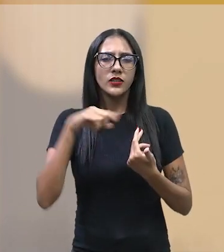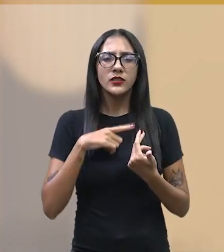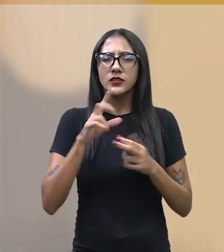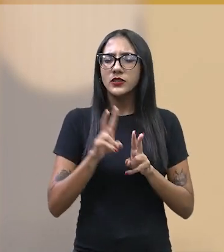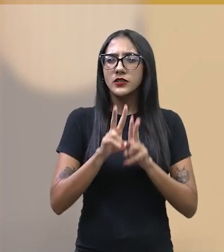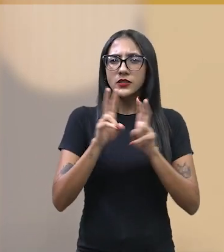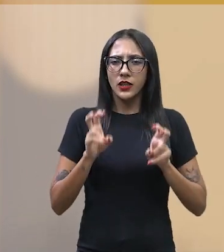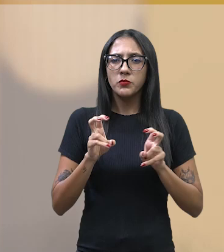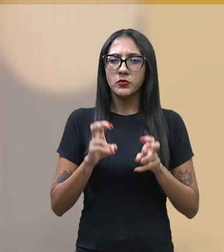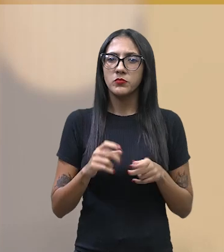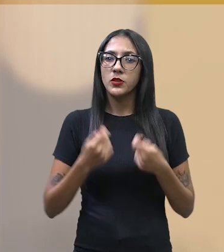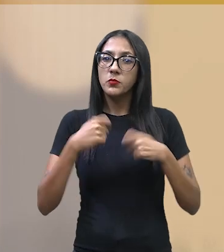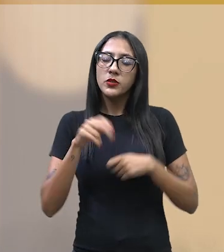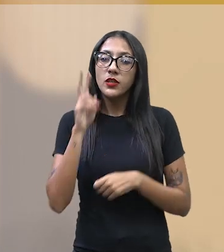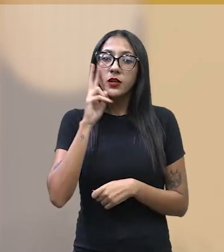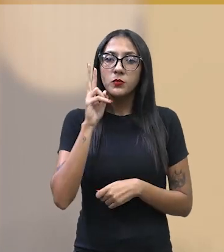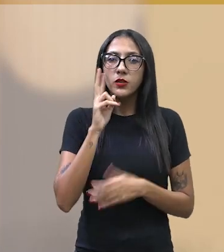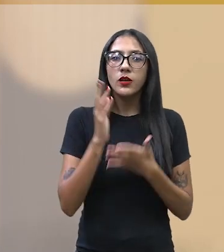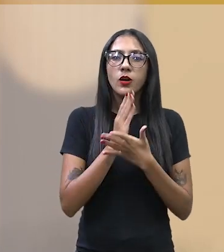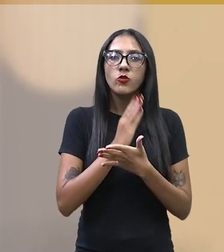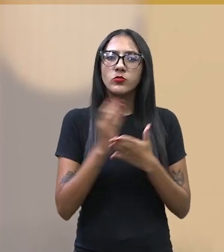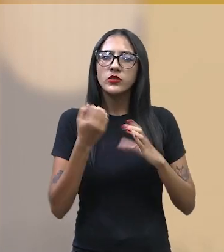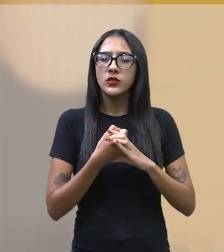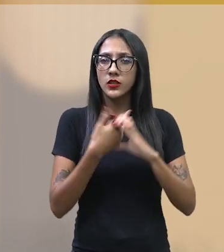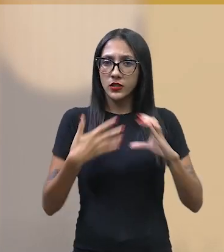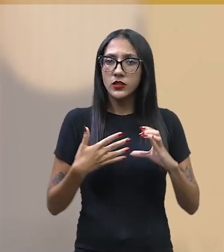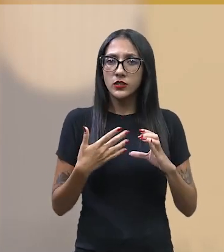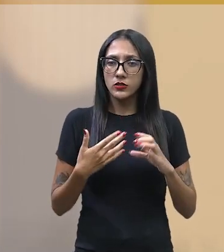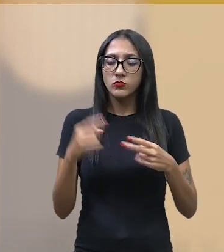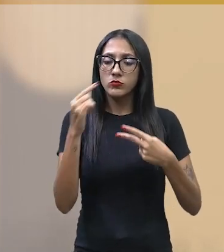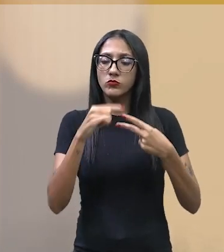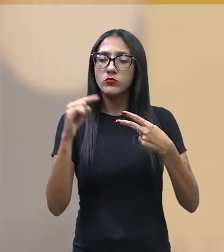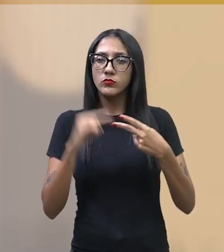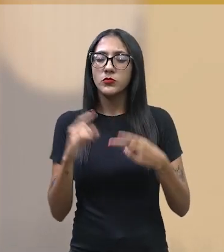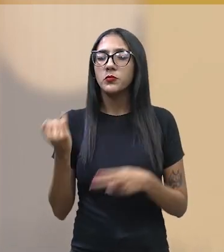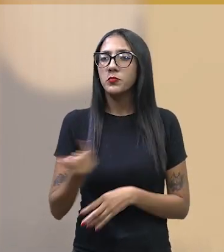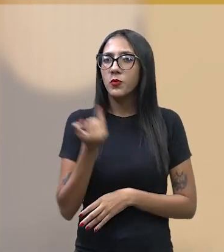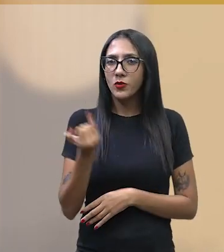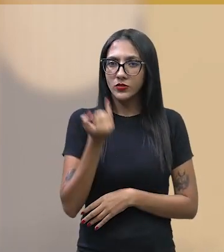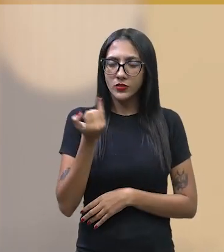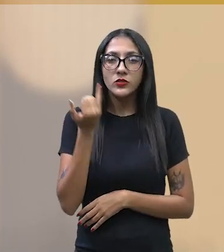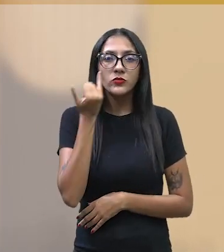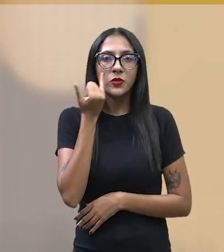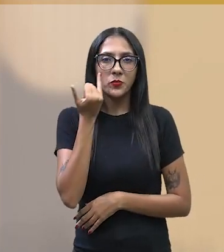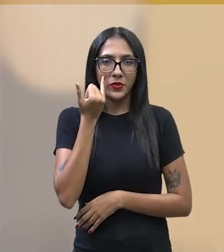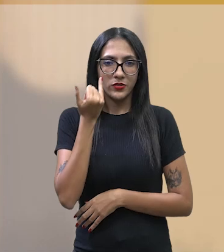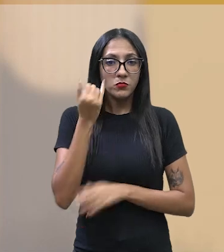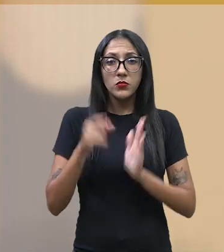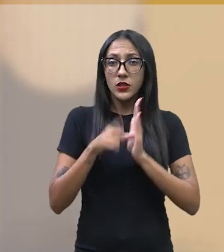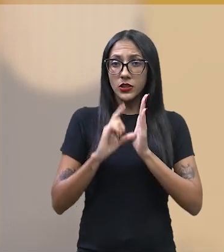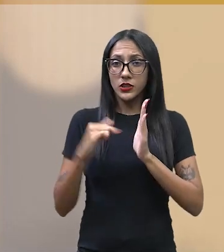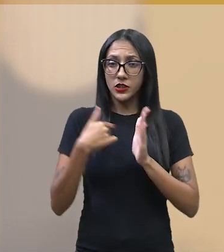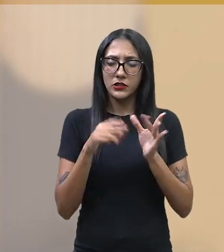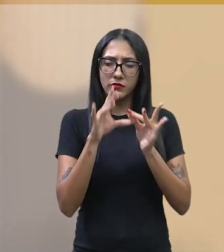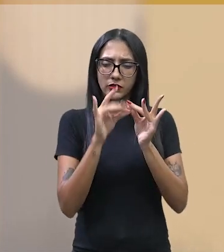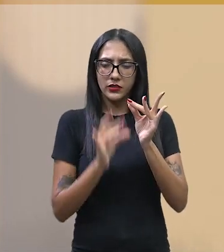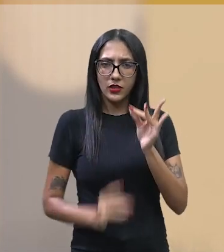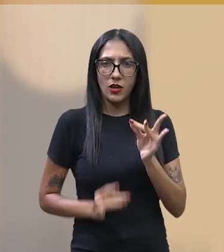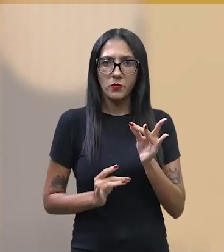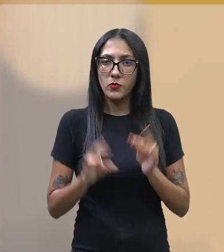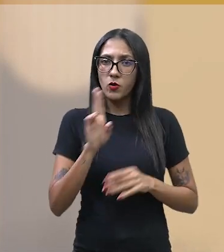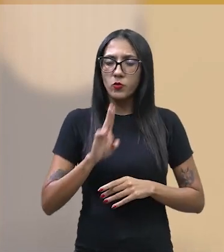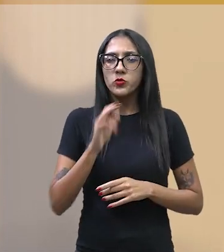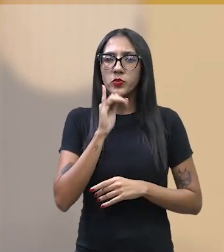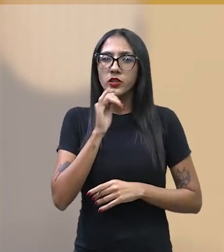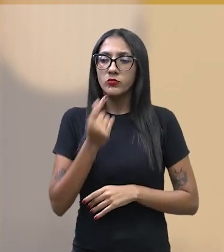de lucro, a gente vai levar em consideração aqui 2 fatores que são muito importantes antes da gente definir o preço de venda do